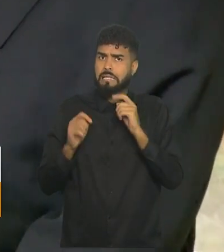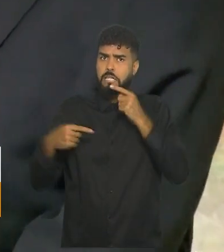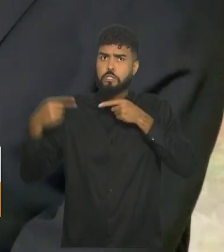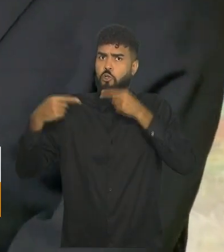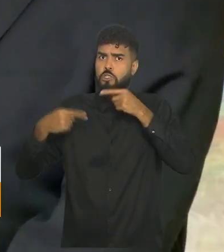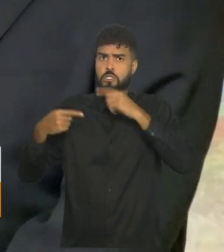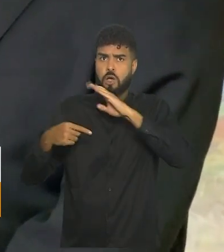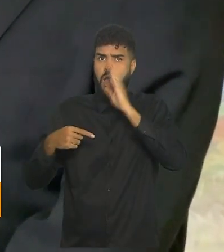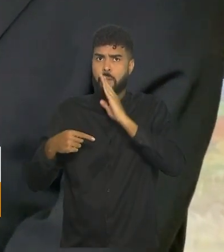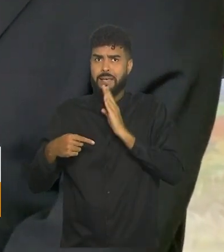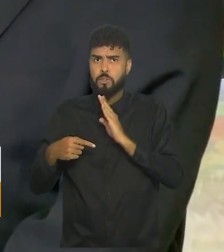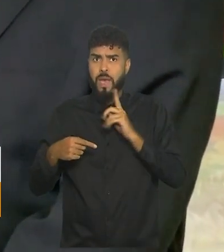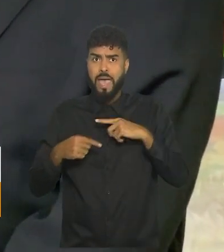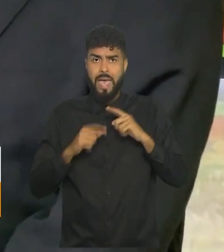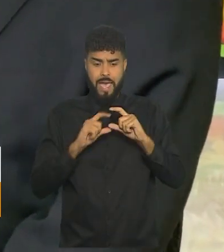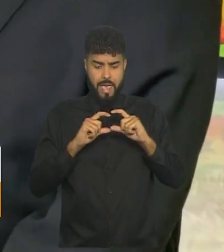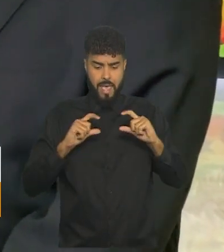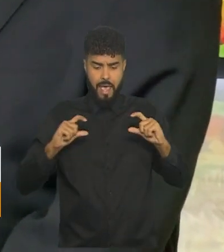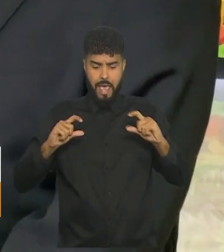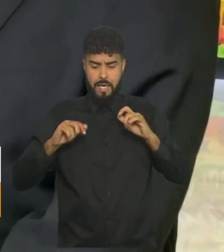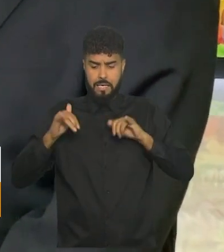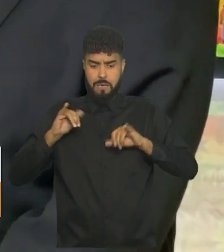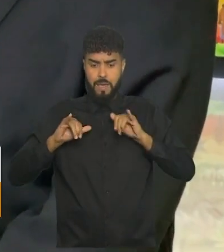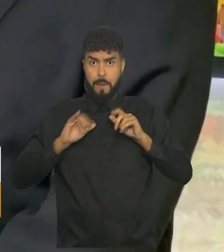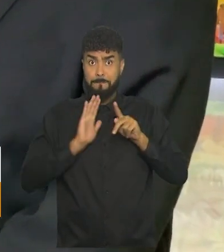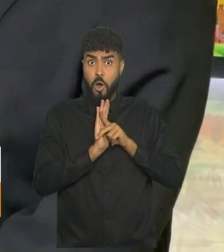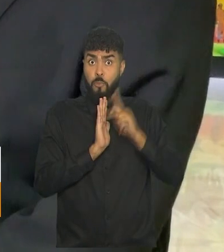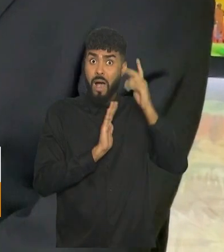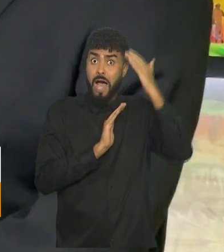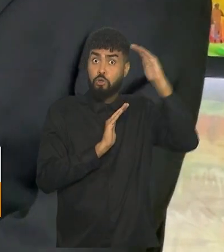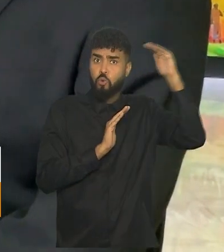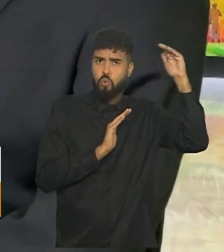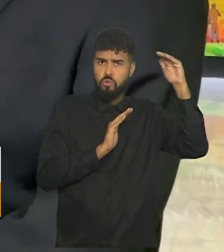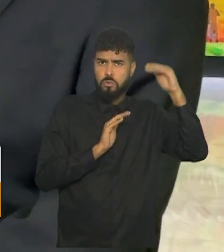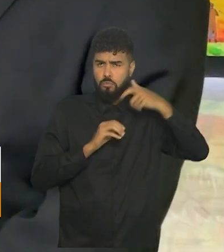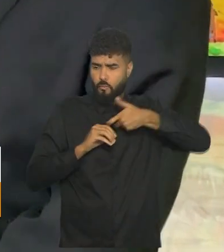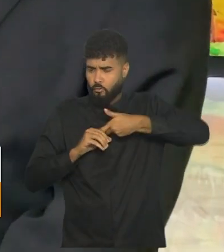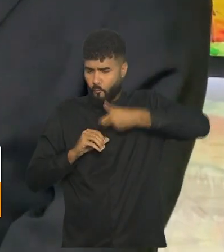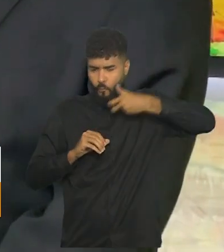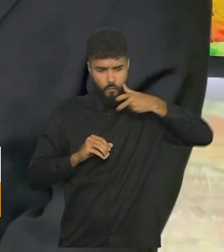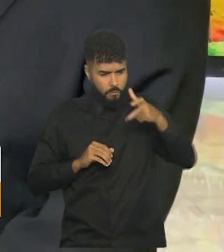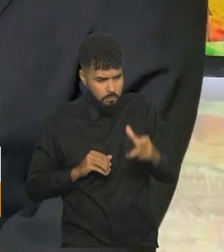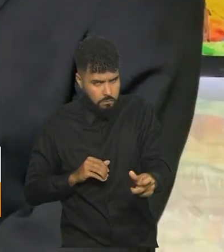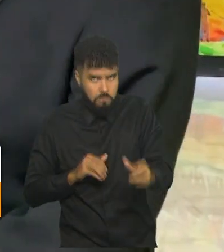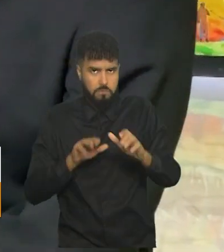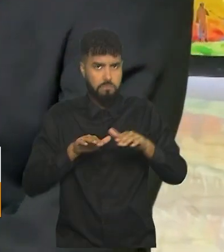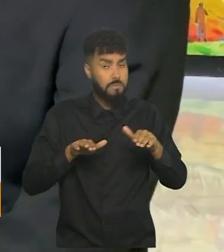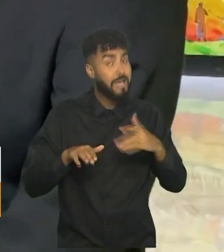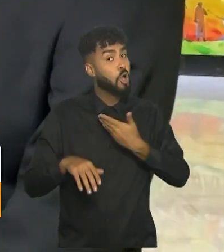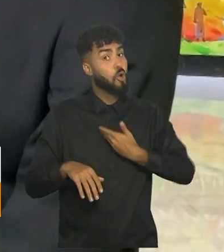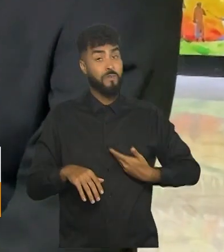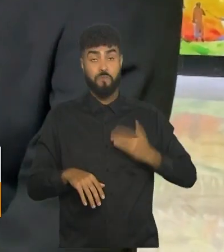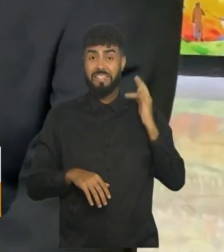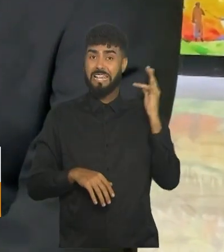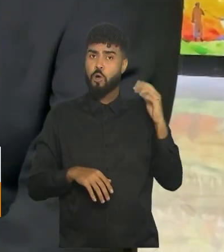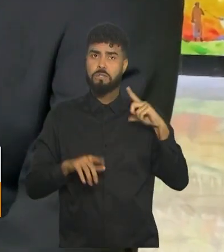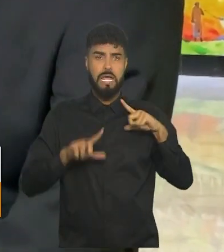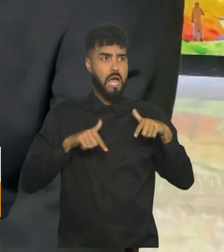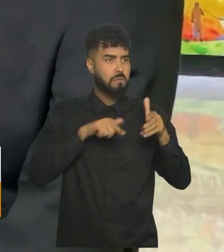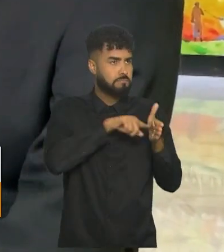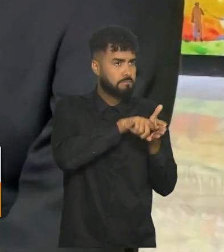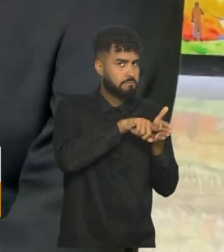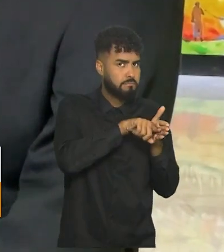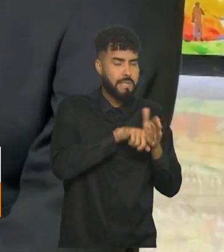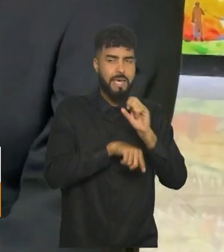doses de adultos. Então, a nossa obrigação é a obrigação do governo federal apurar o que está acontecendo. O Supremo Tribunal Federal prontamente, por